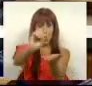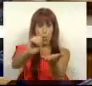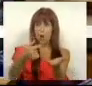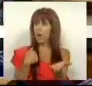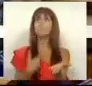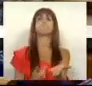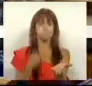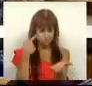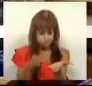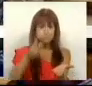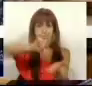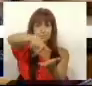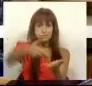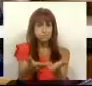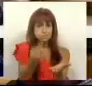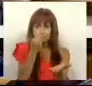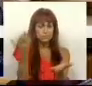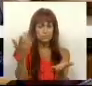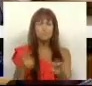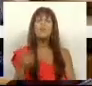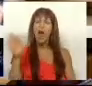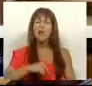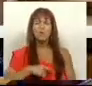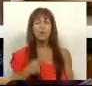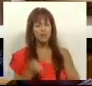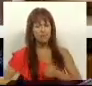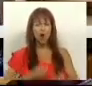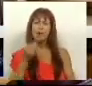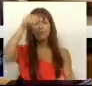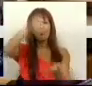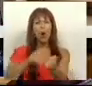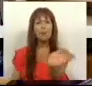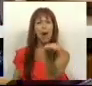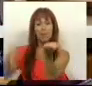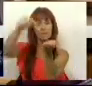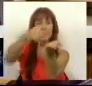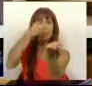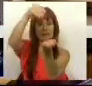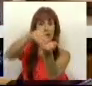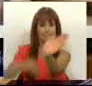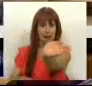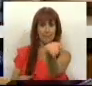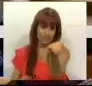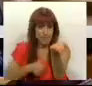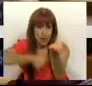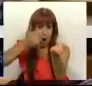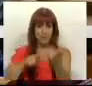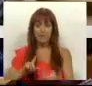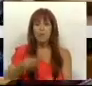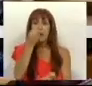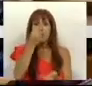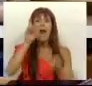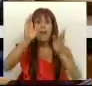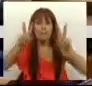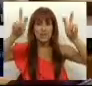ninguém se alimenta daquele prato. Às vezes até é mais eficaz pôr alimento na mão, Sr. Primeiro-Ministro. Agora, alimento é